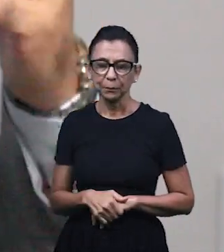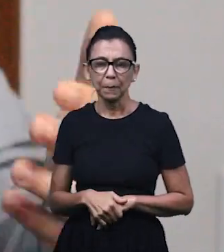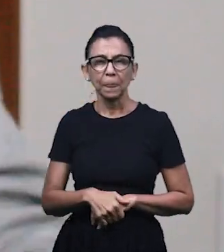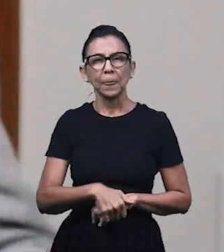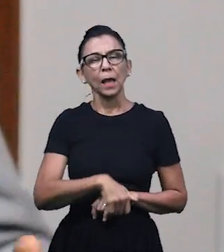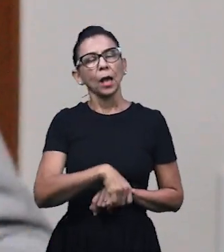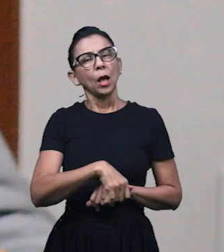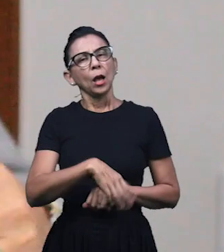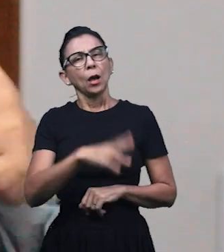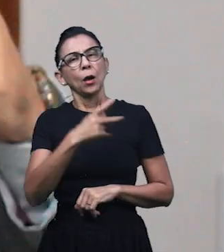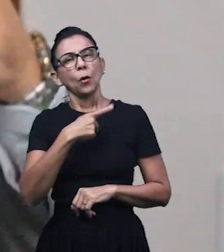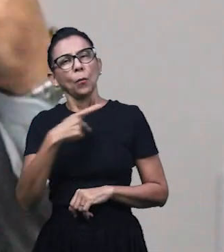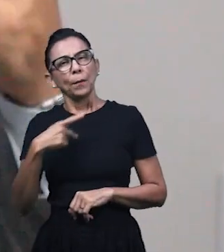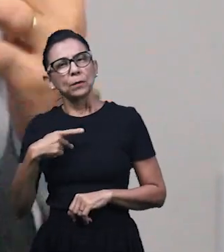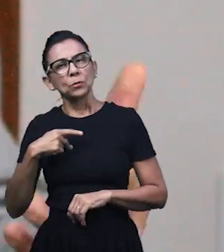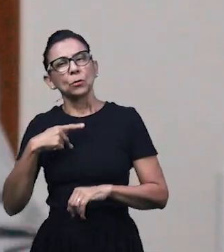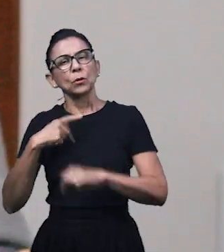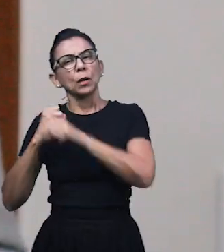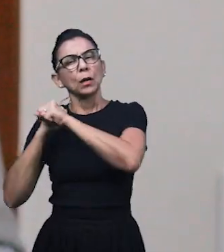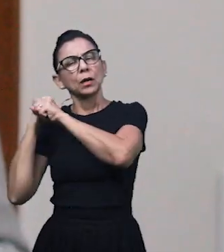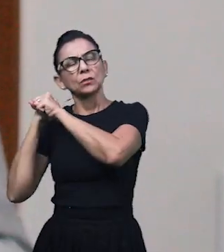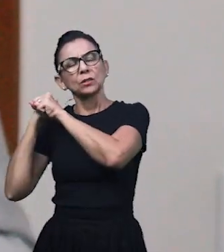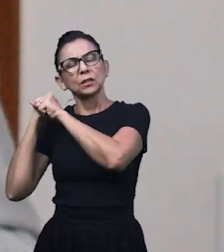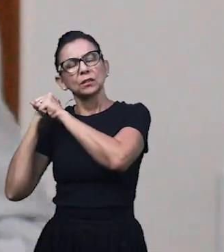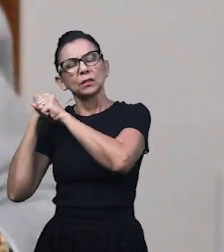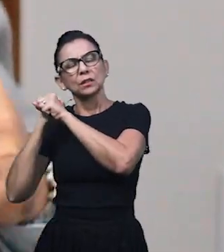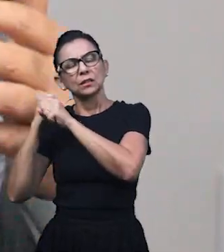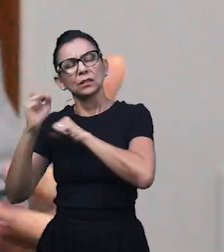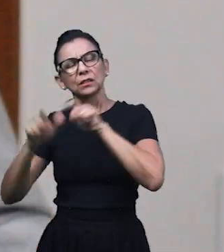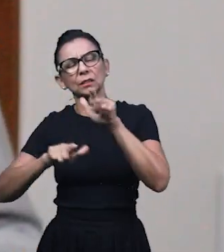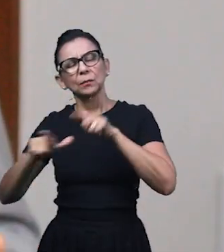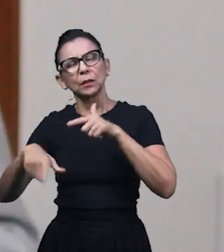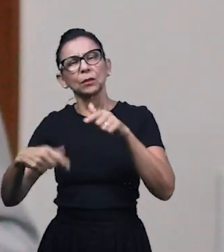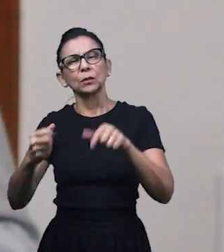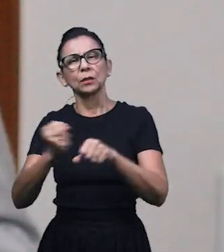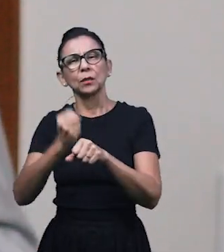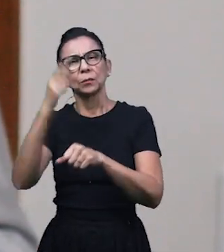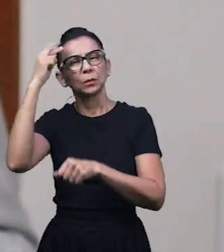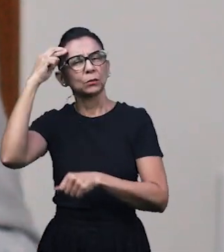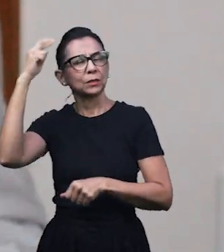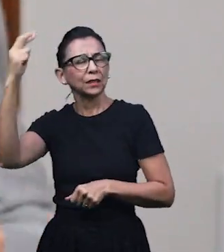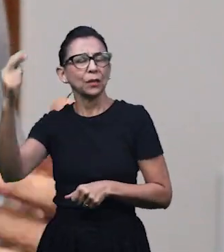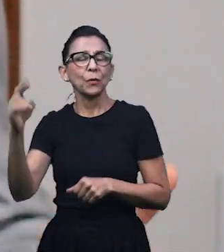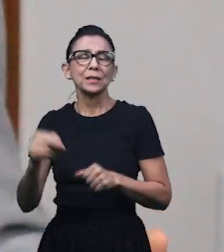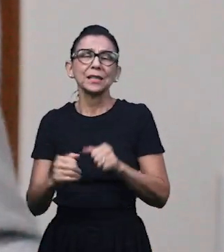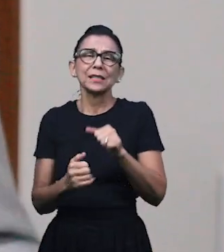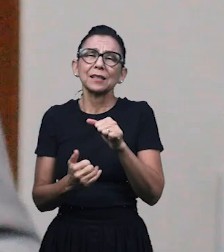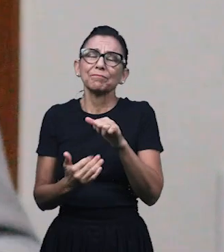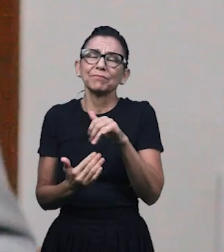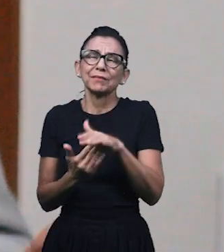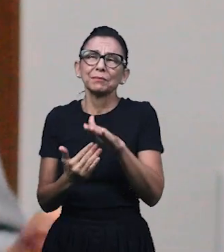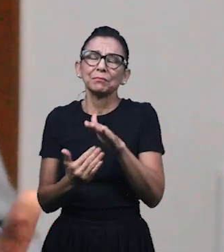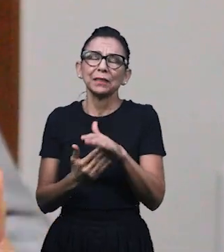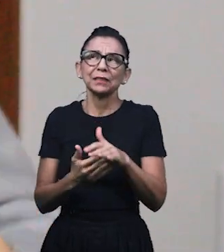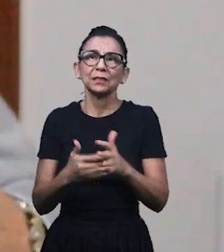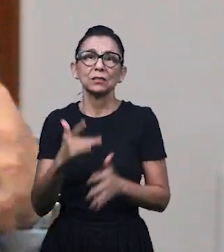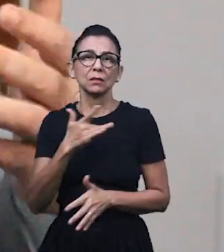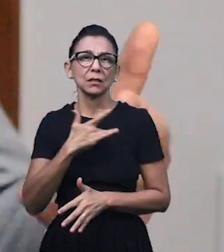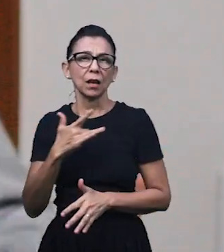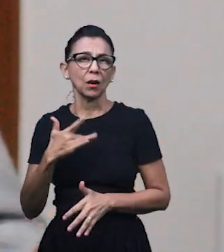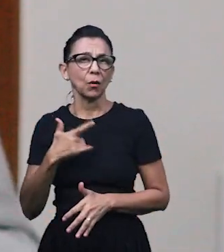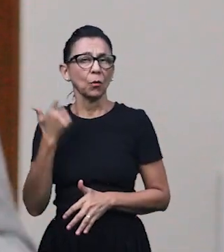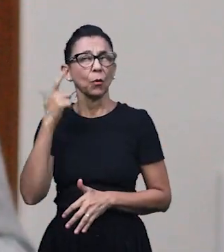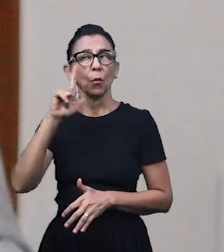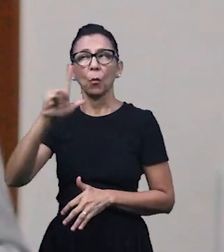o tempo passou, ele já tem uma idade mais avançada, às vezes com alguma limitação de saúde, né, ou